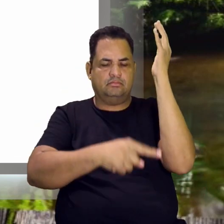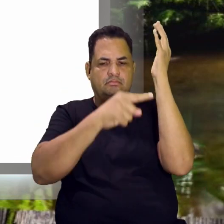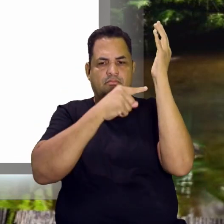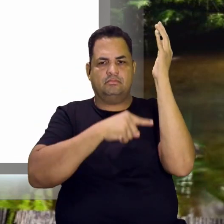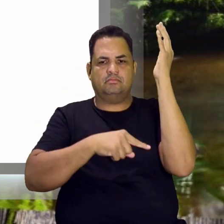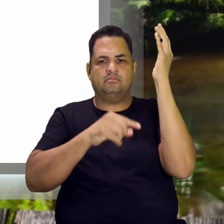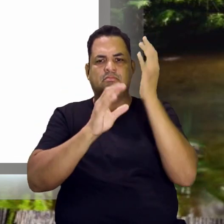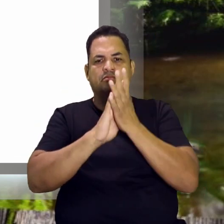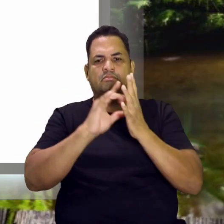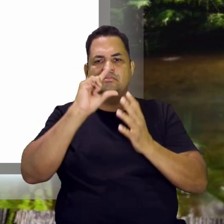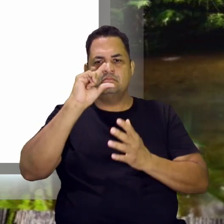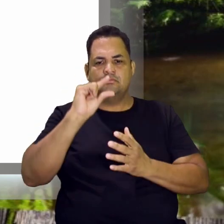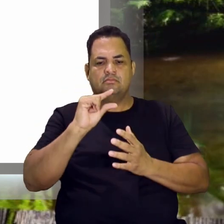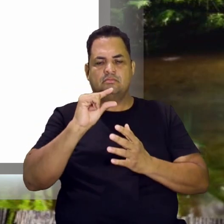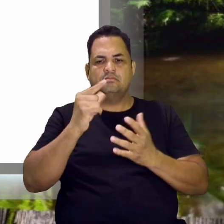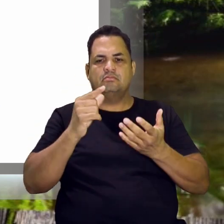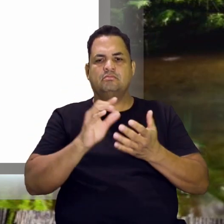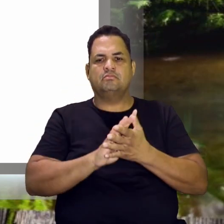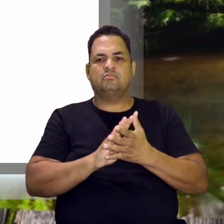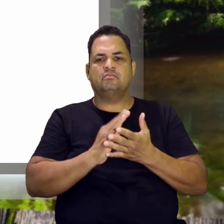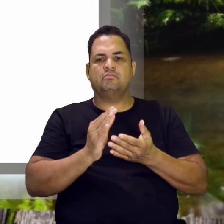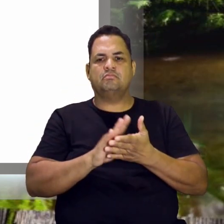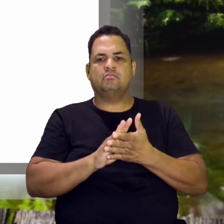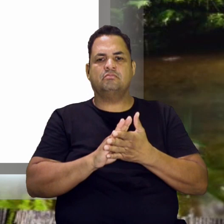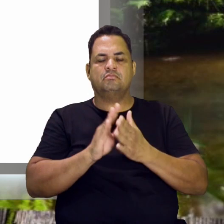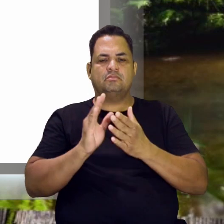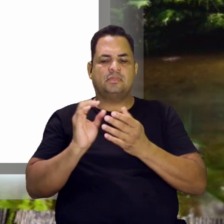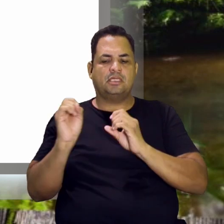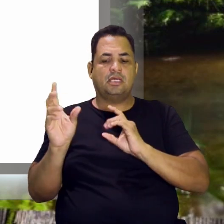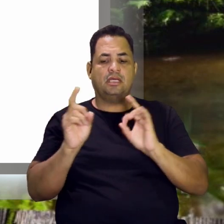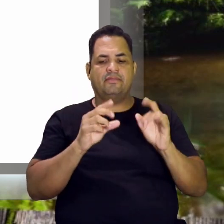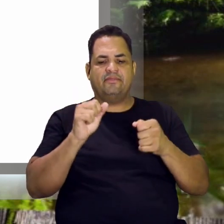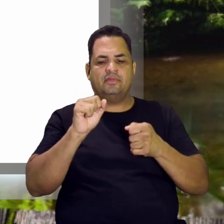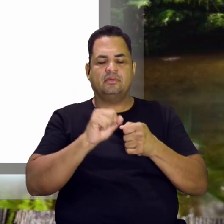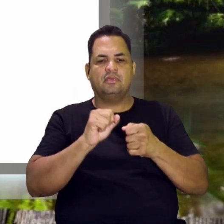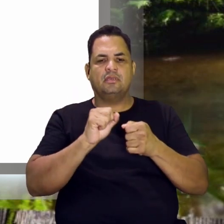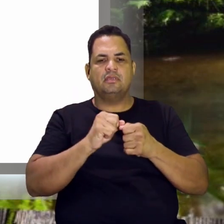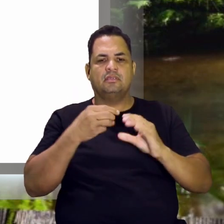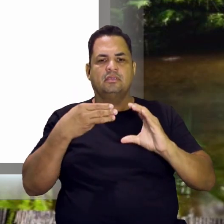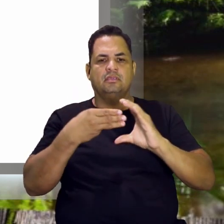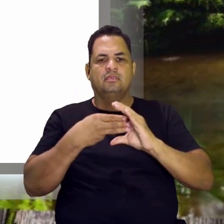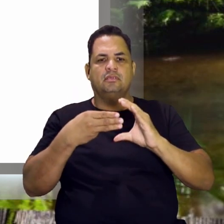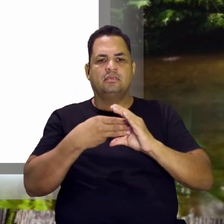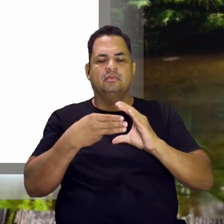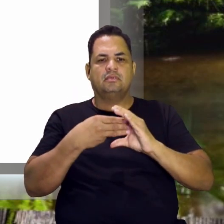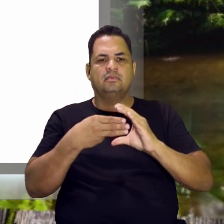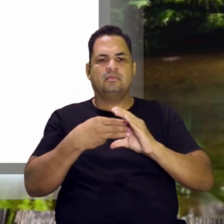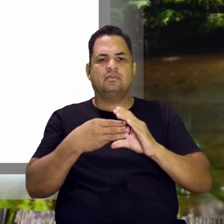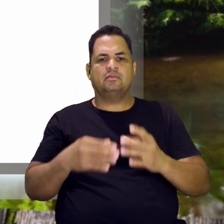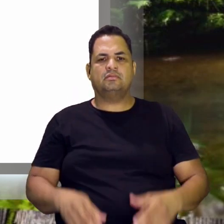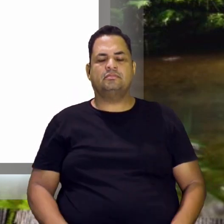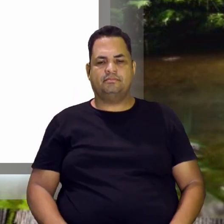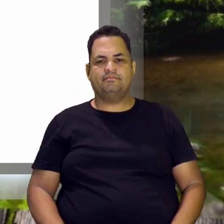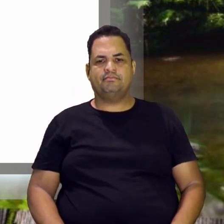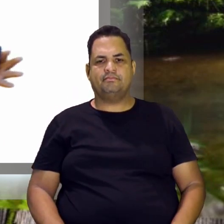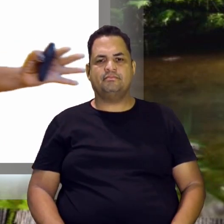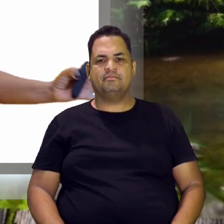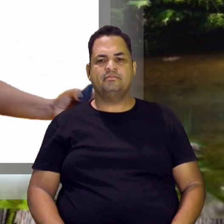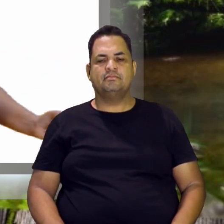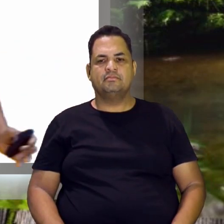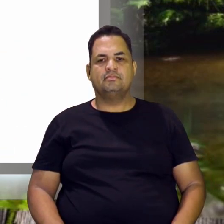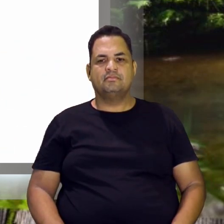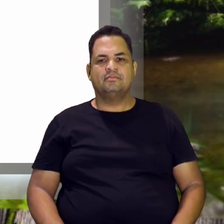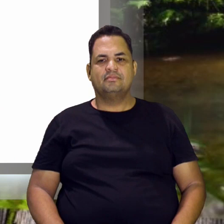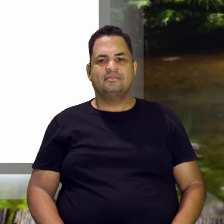isso, elas têm um pequeno porte, porque esse transporte é feito célula a célula, célula a célula. E a professora só falta